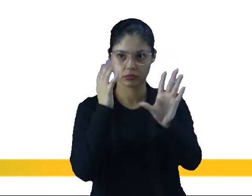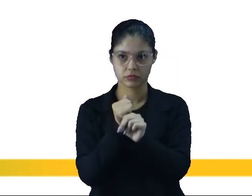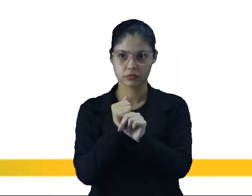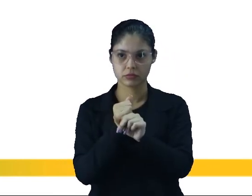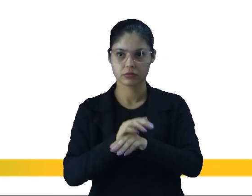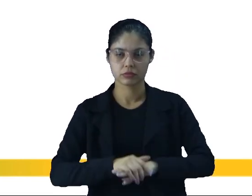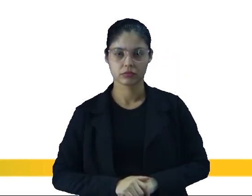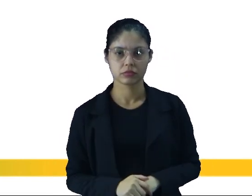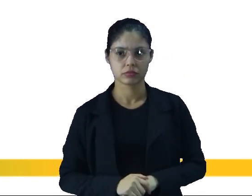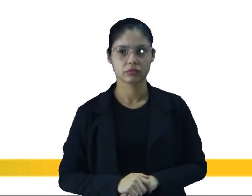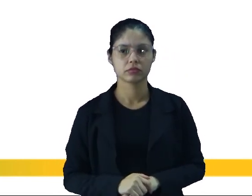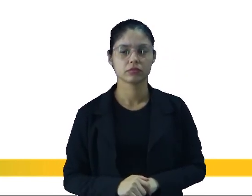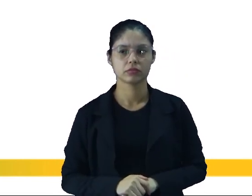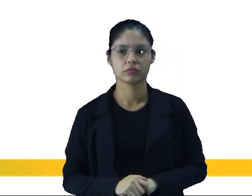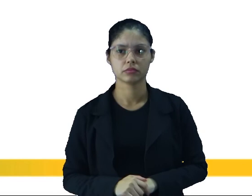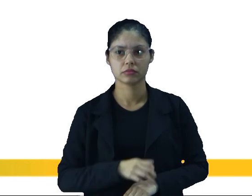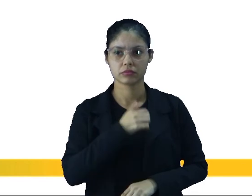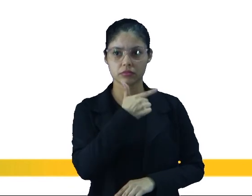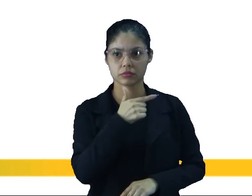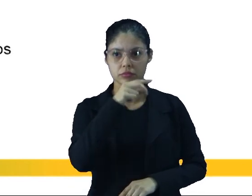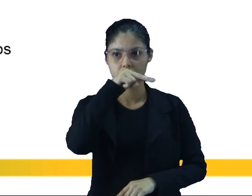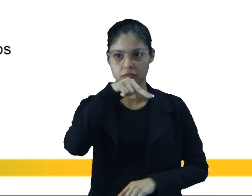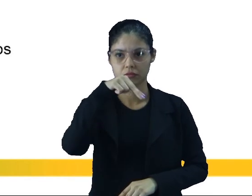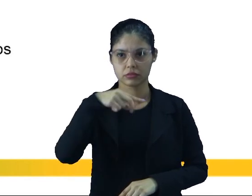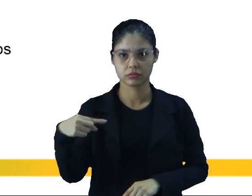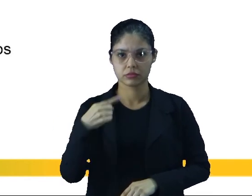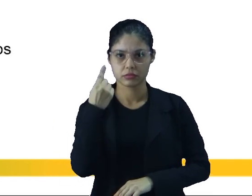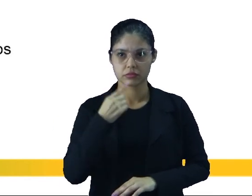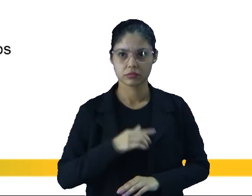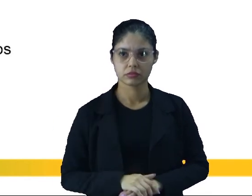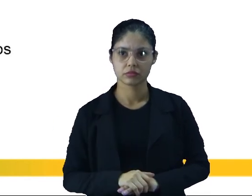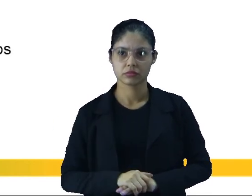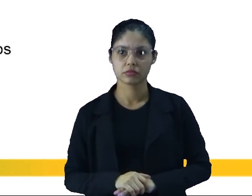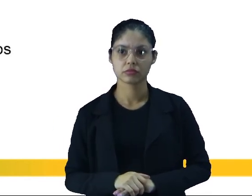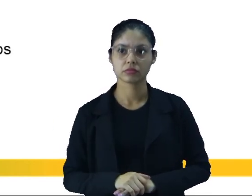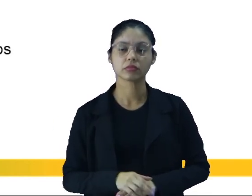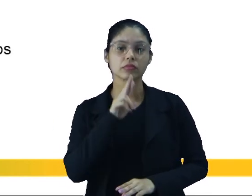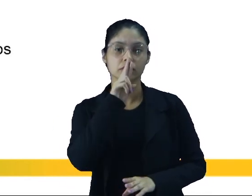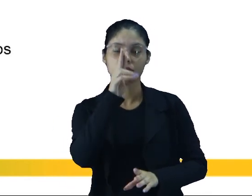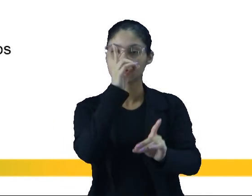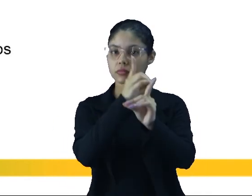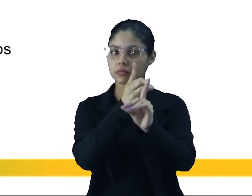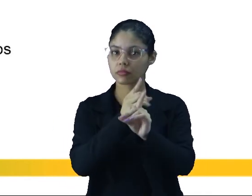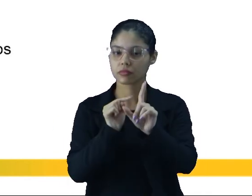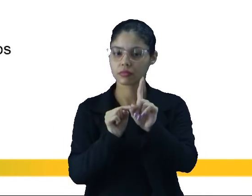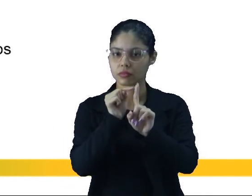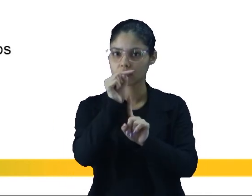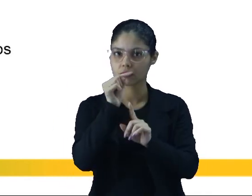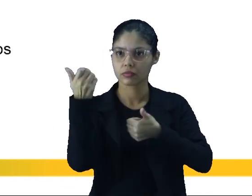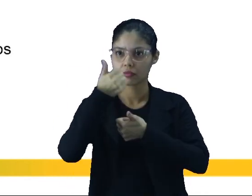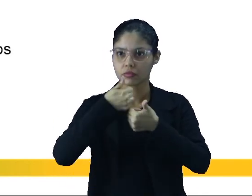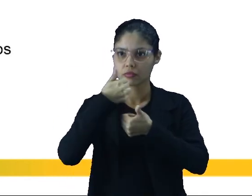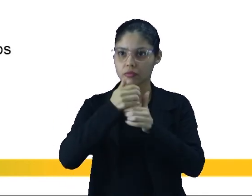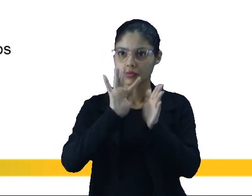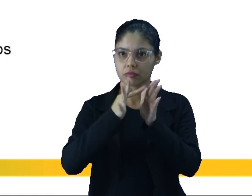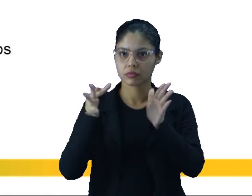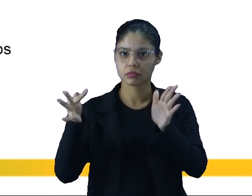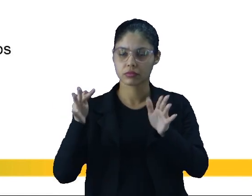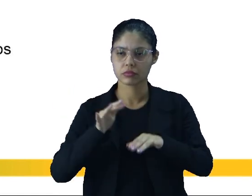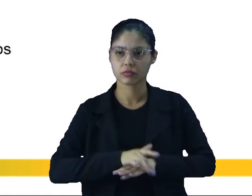soma. Ok? 2 elevado a n menos 1. Encontrar o volume é jogar nessa fórmula aqui,